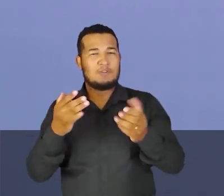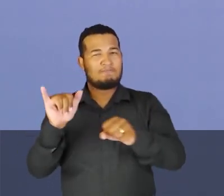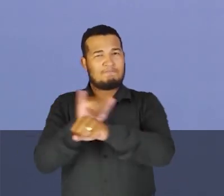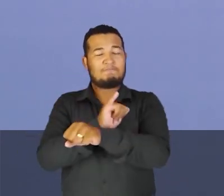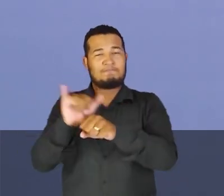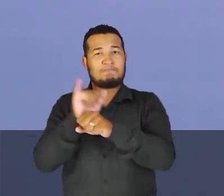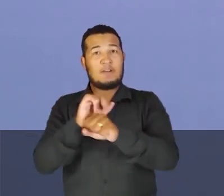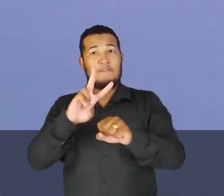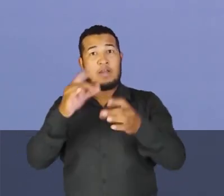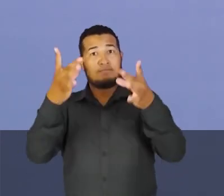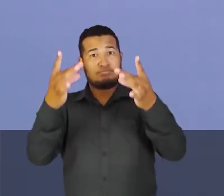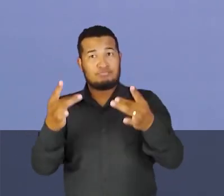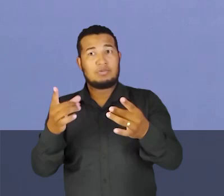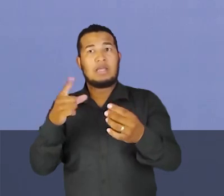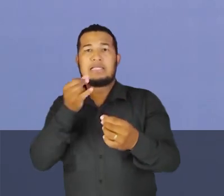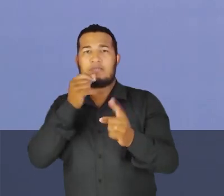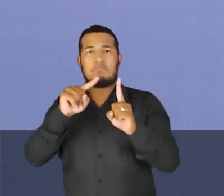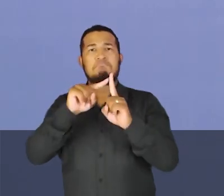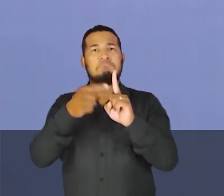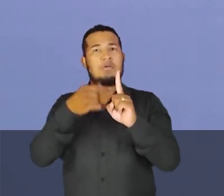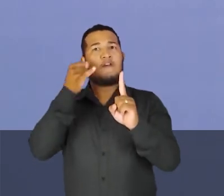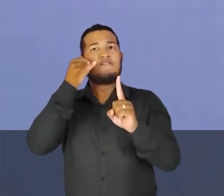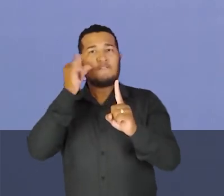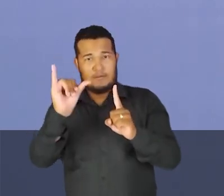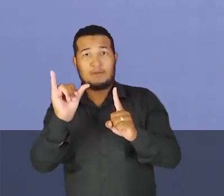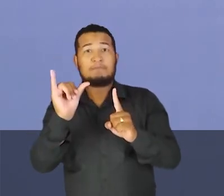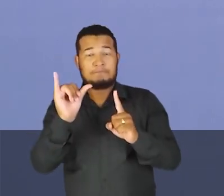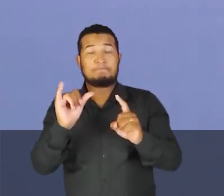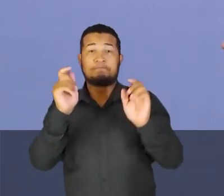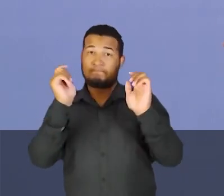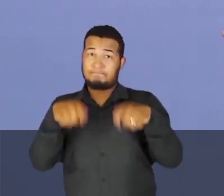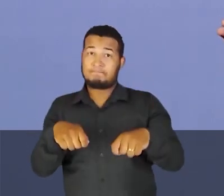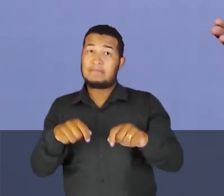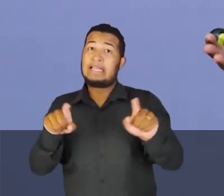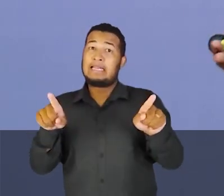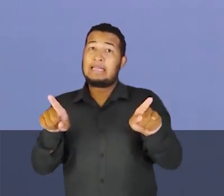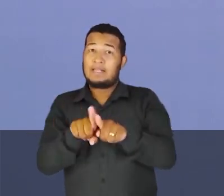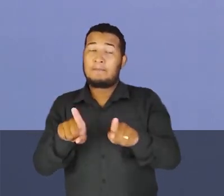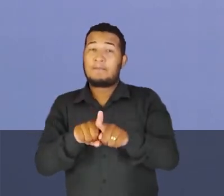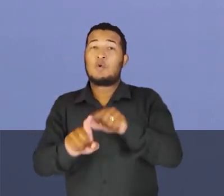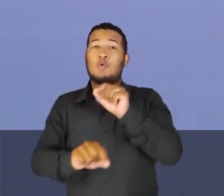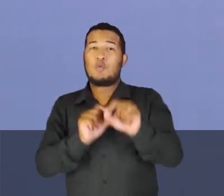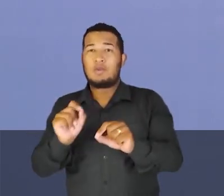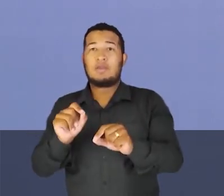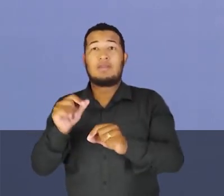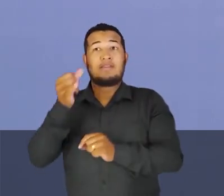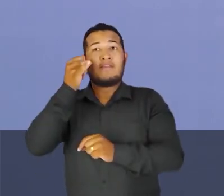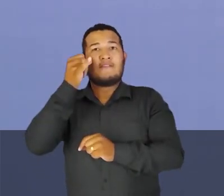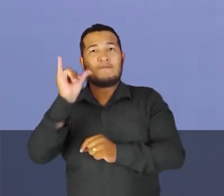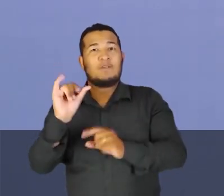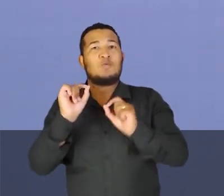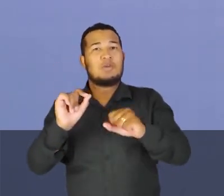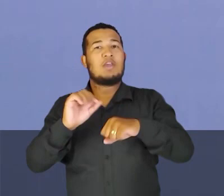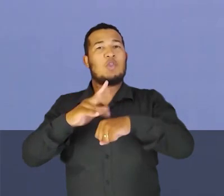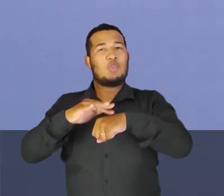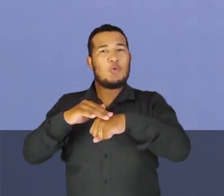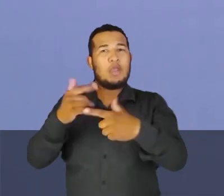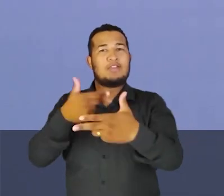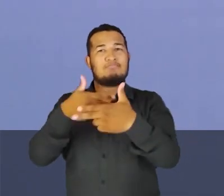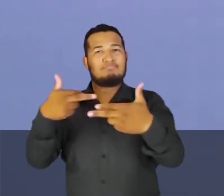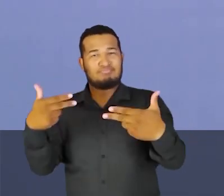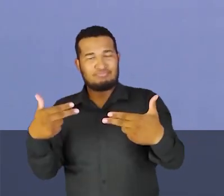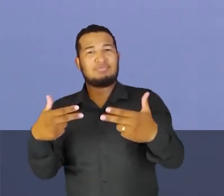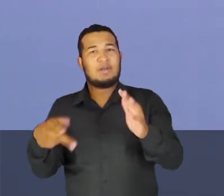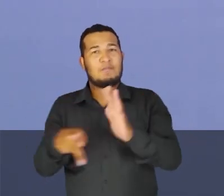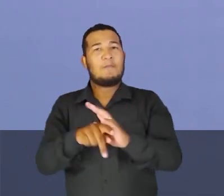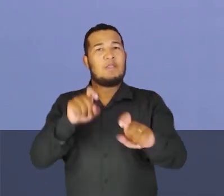hoje, que além de ser contraceptivo, ou seja, evitar uma gravidez, é um método que previne contra as infecções e